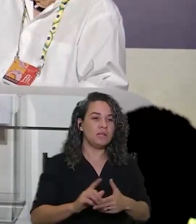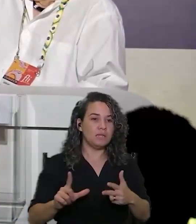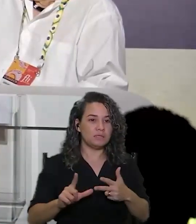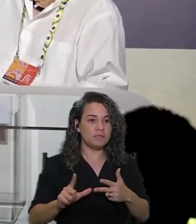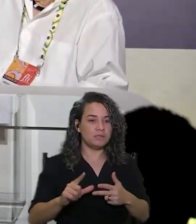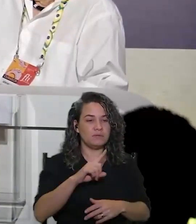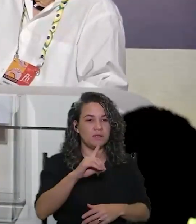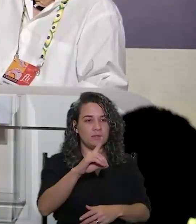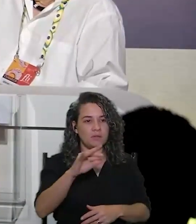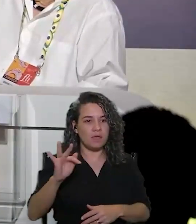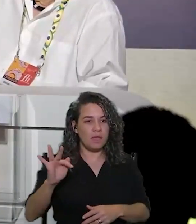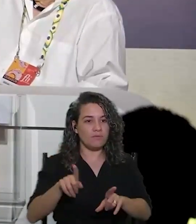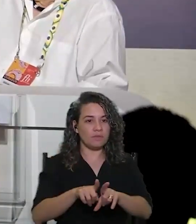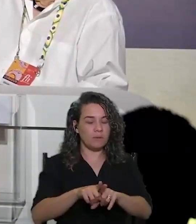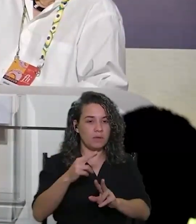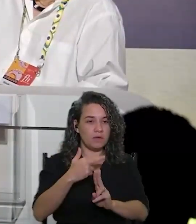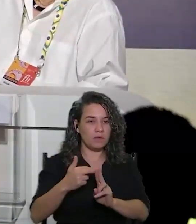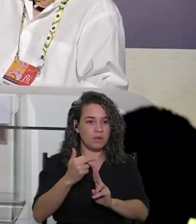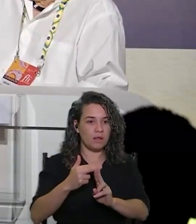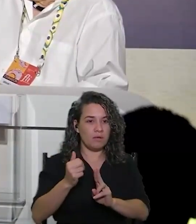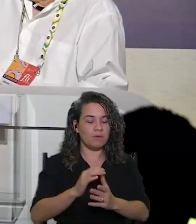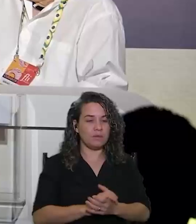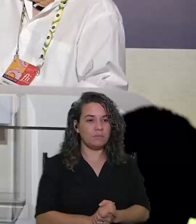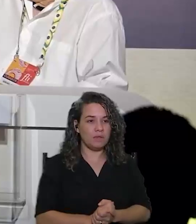nasce de um incômodo dos estudantes que estavam fazendo